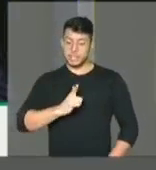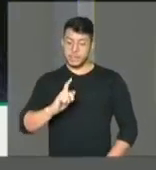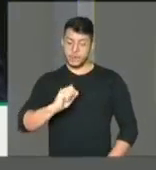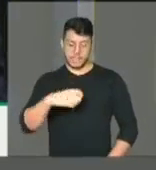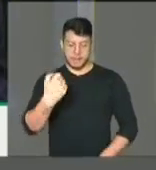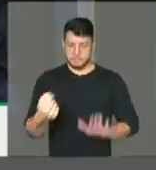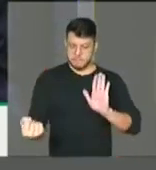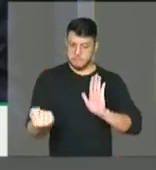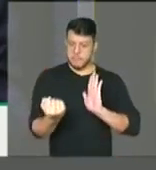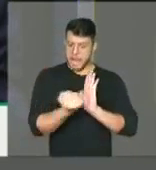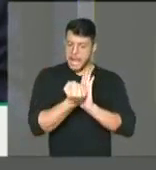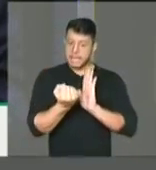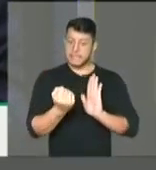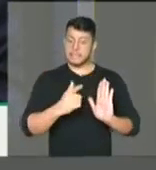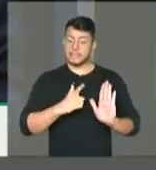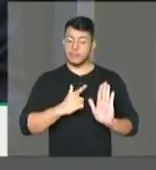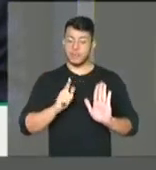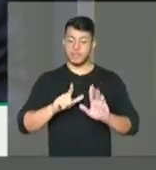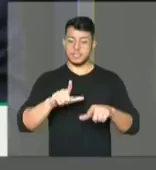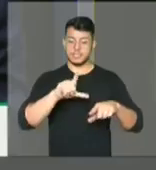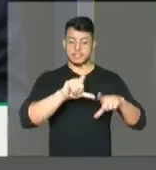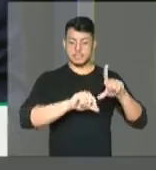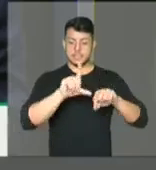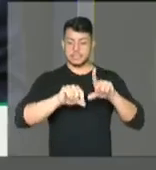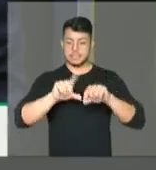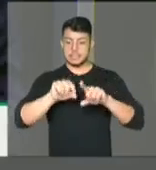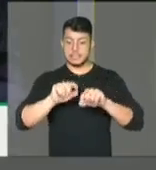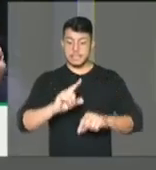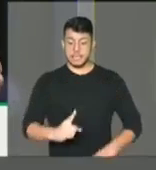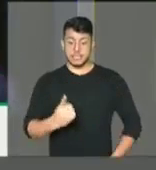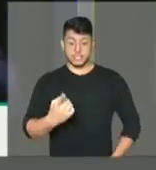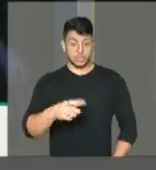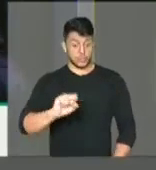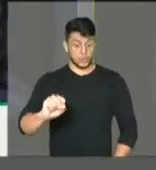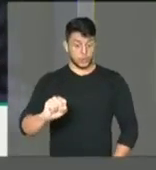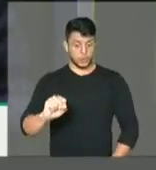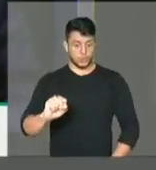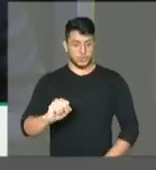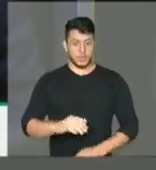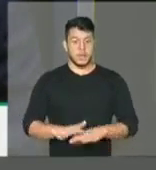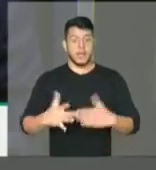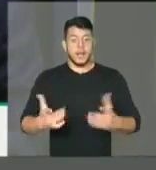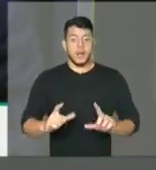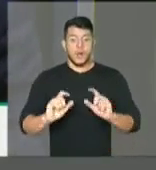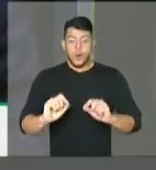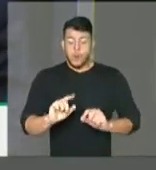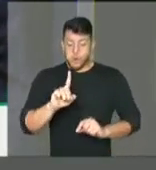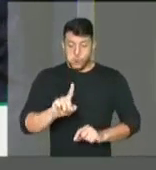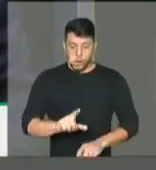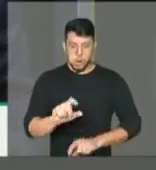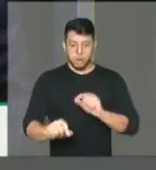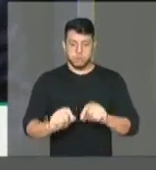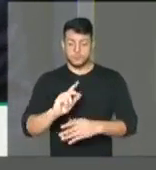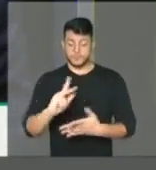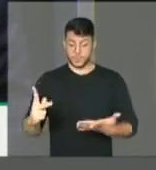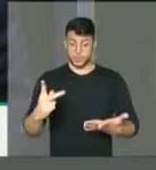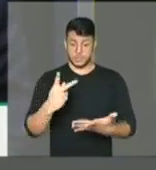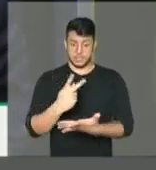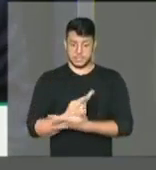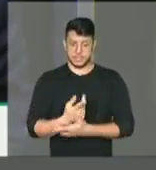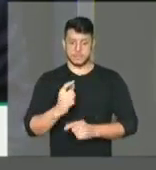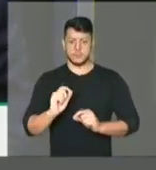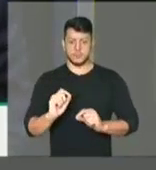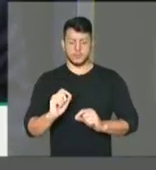são paulo nós temos 18 estrelas ea polícia em são paulo criada no período a regência período de muitas mobilizações populares